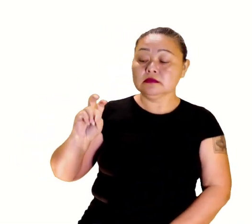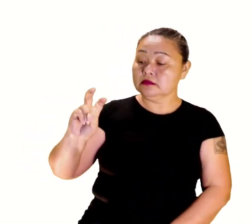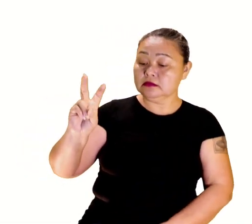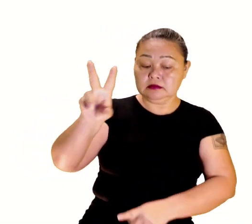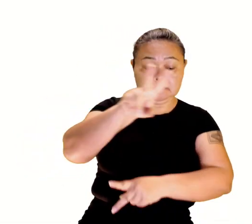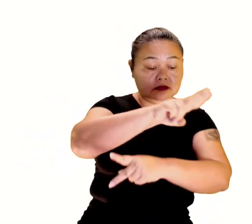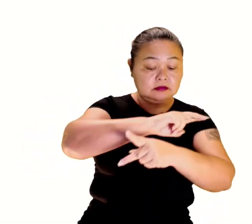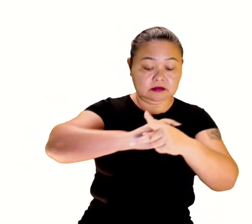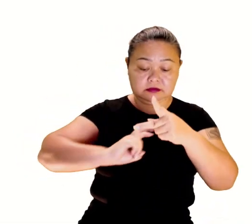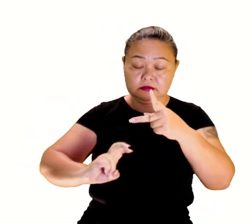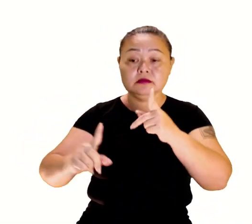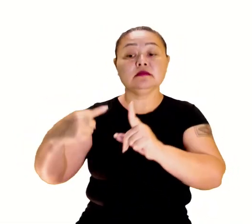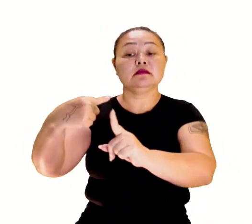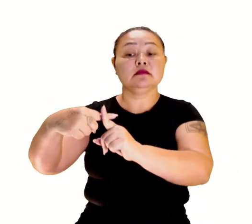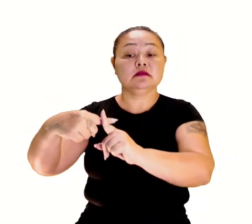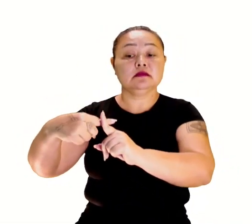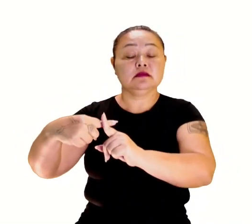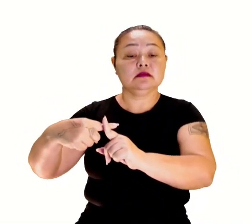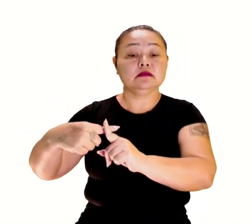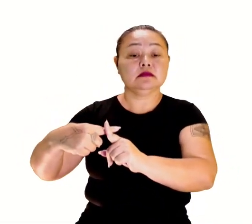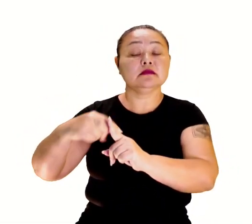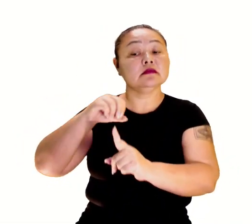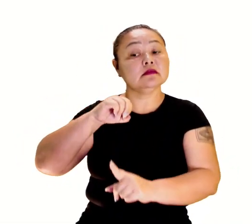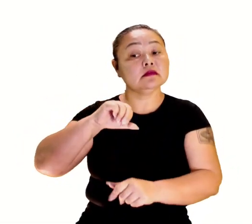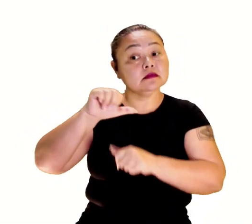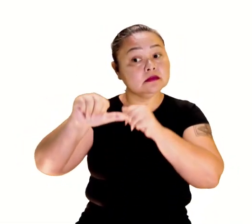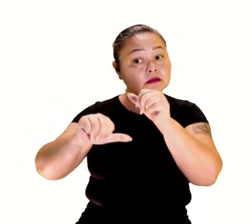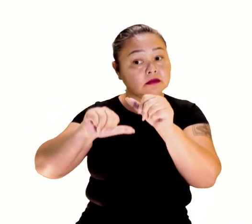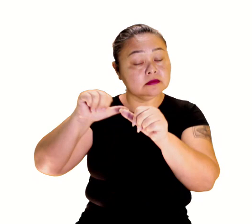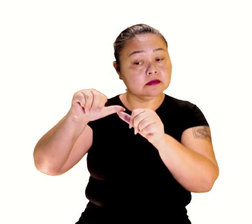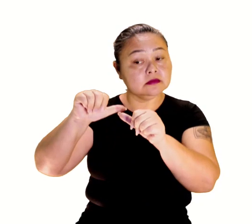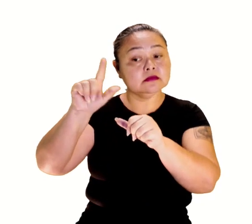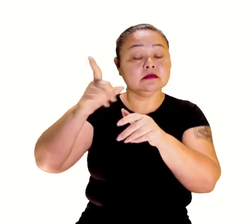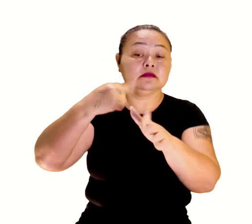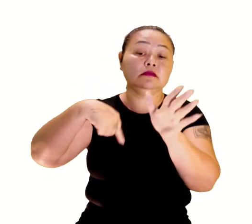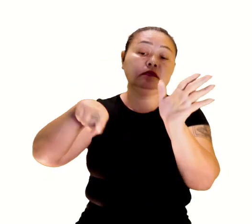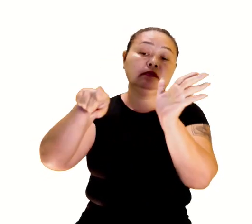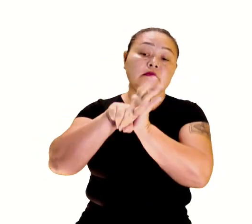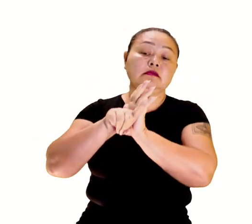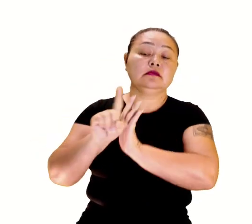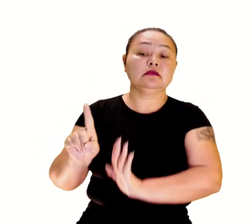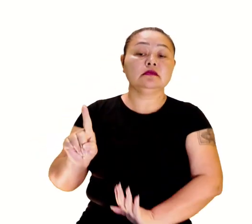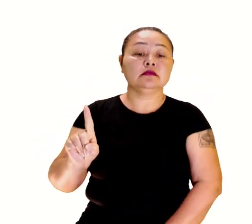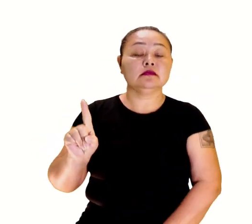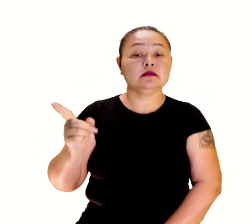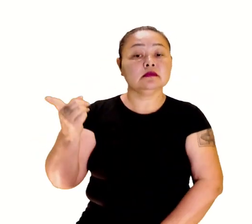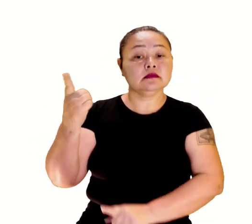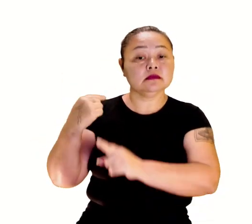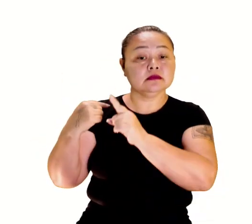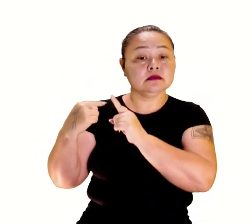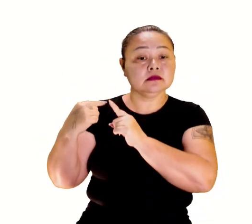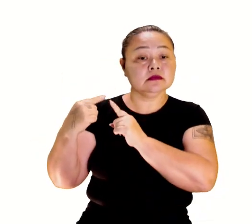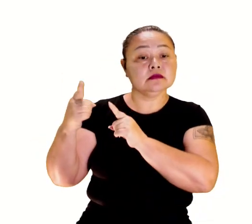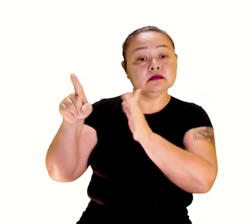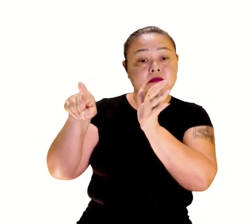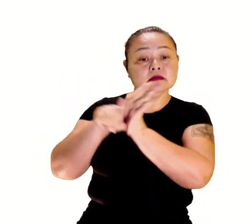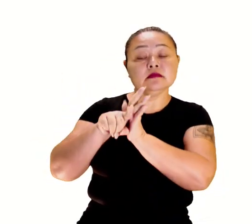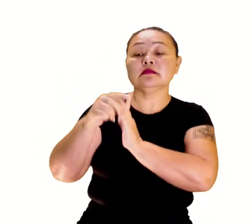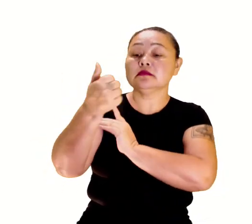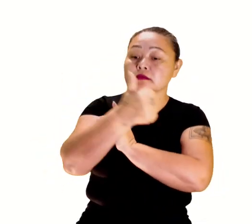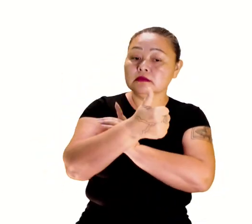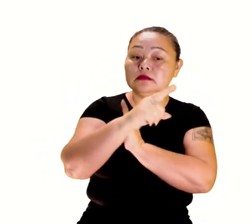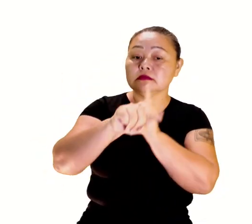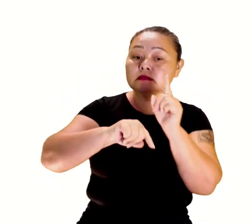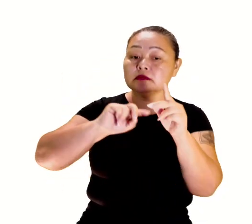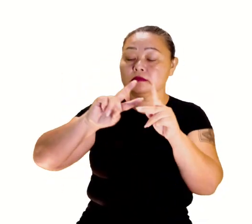veio positivo. Só vai mudar se for negativo. Que é o caso desse, né? Olha aqui, esse menos 1 veio para cá, a